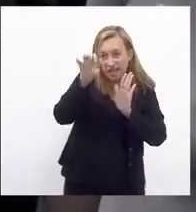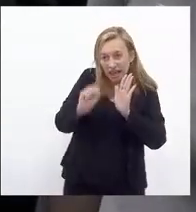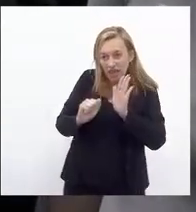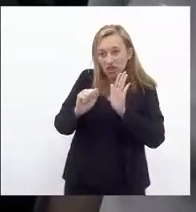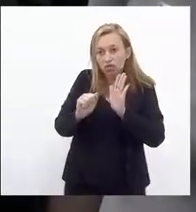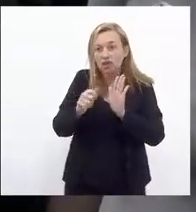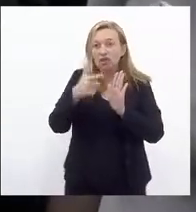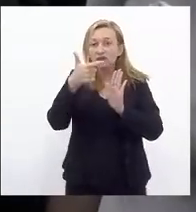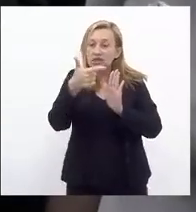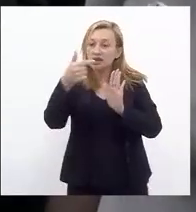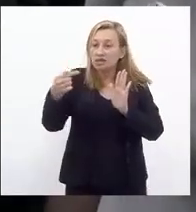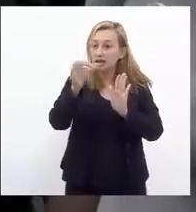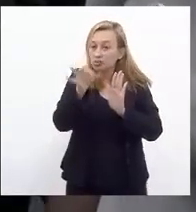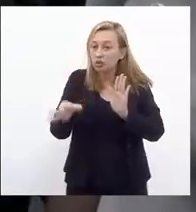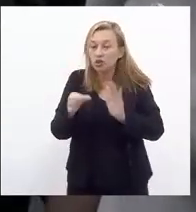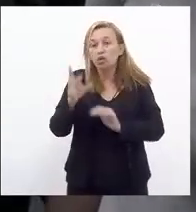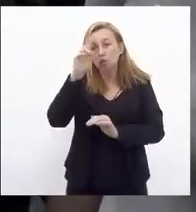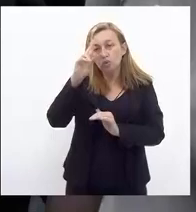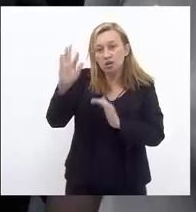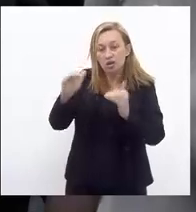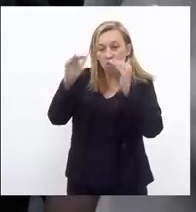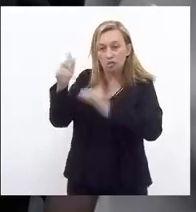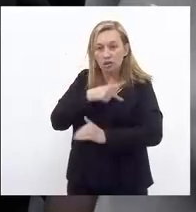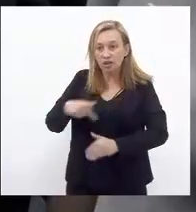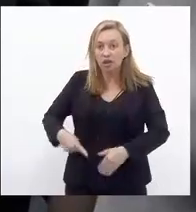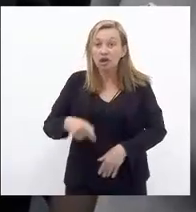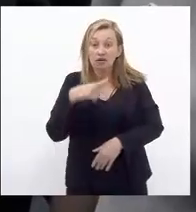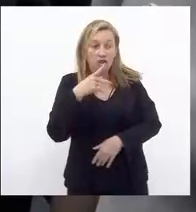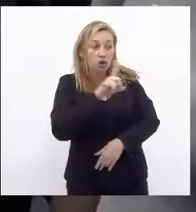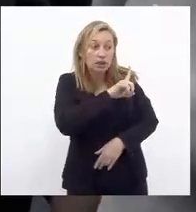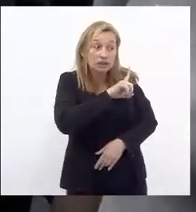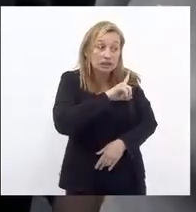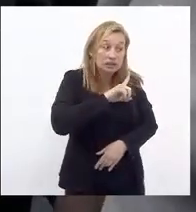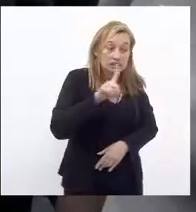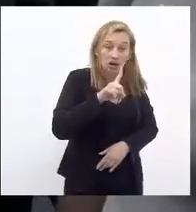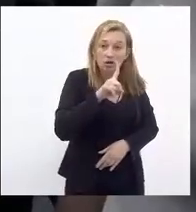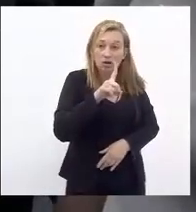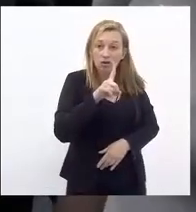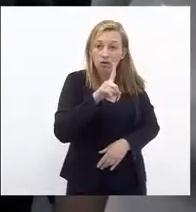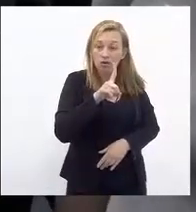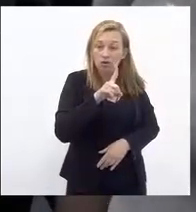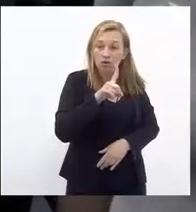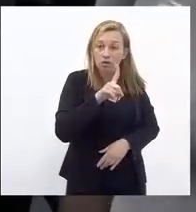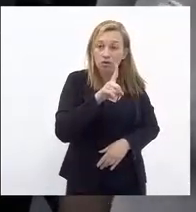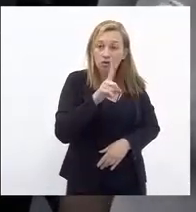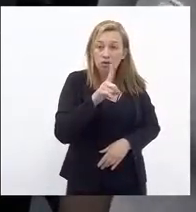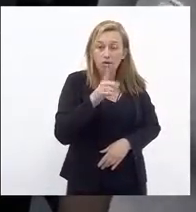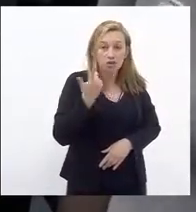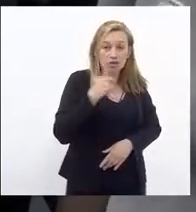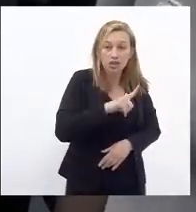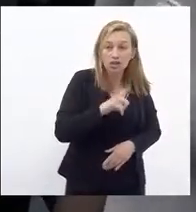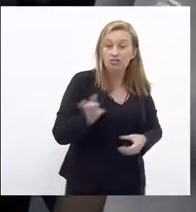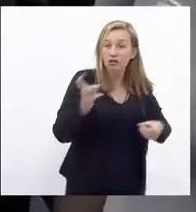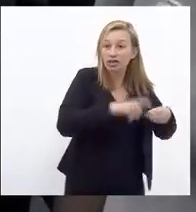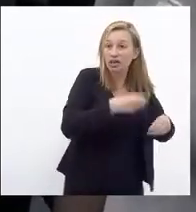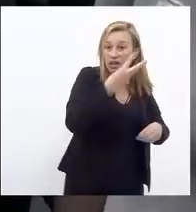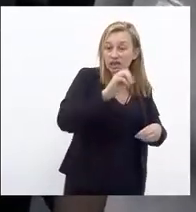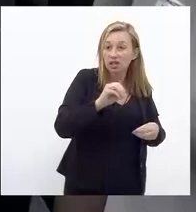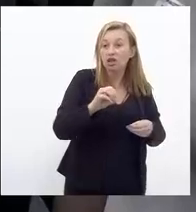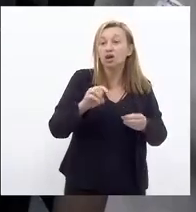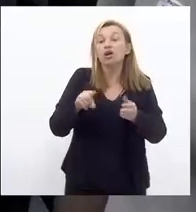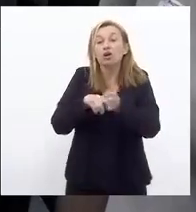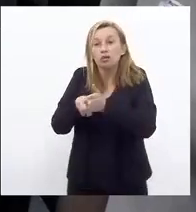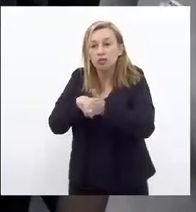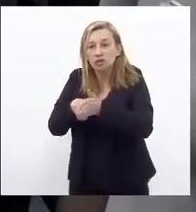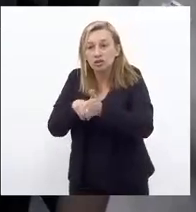dezessete por cento vossa excelência disse que se não passasse voltaria 30 eu Consultei servidores